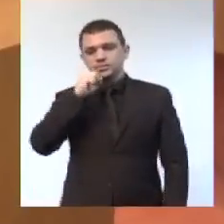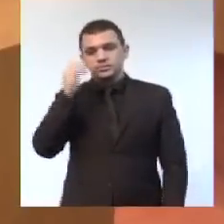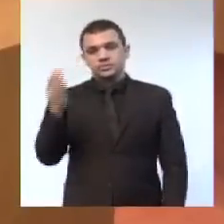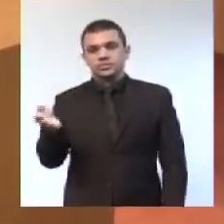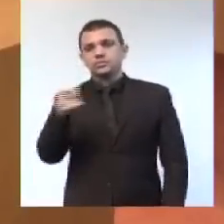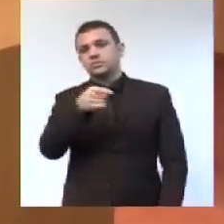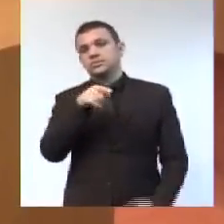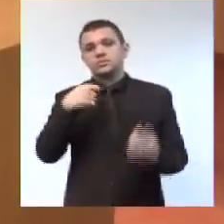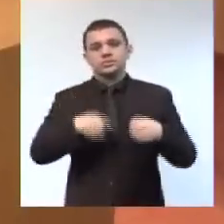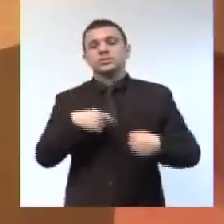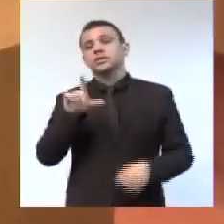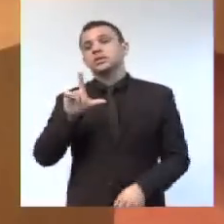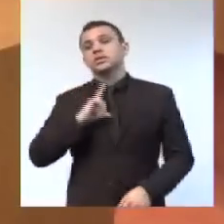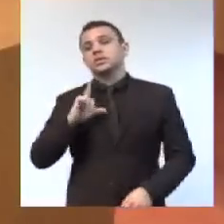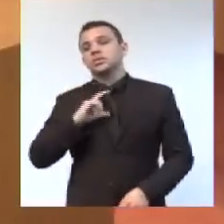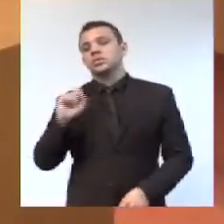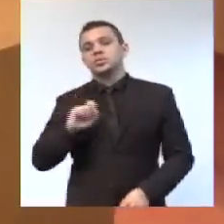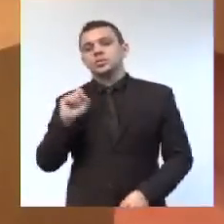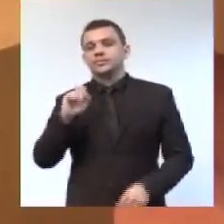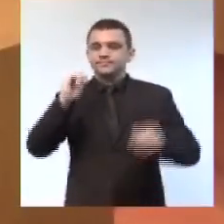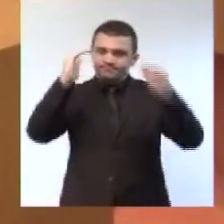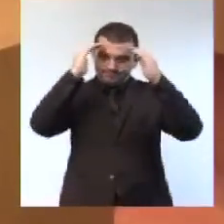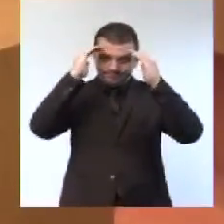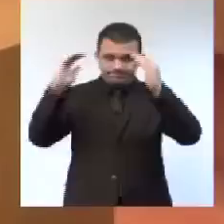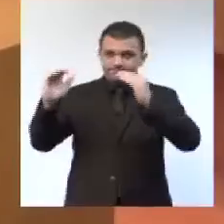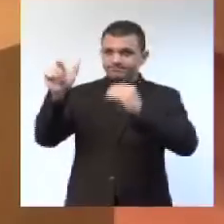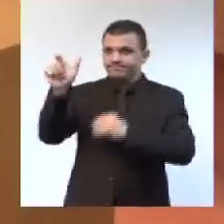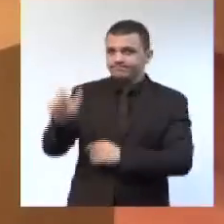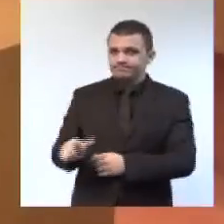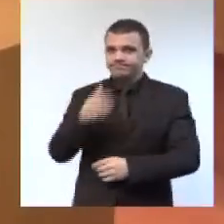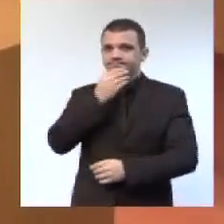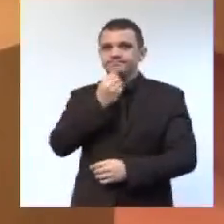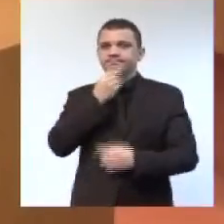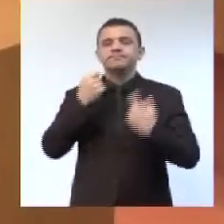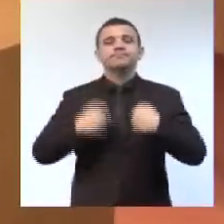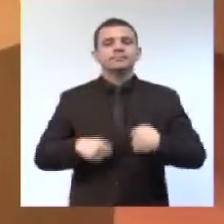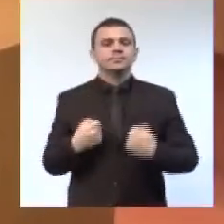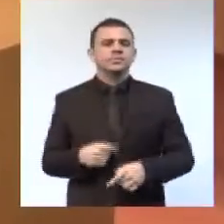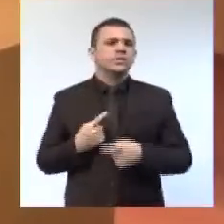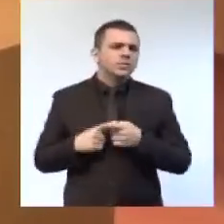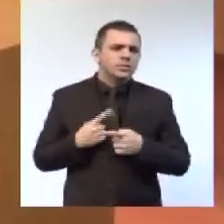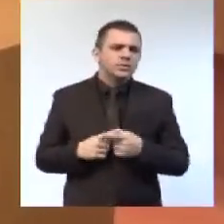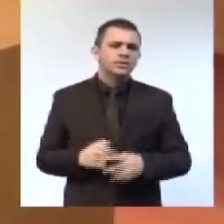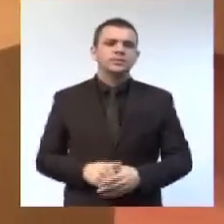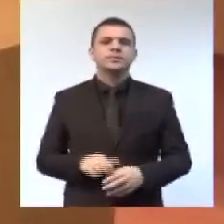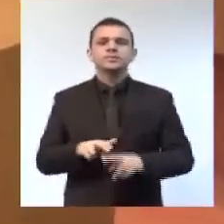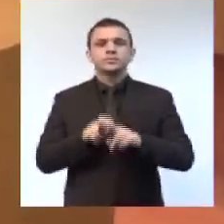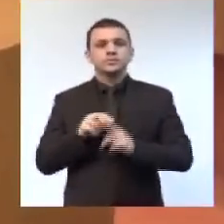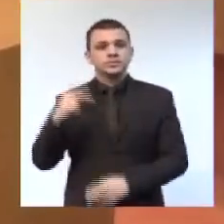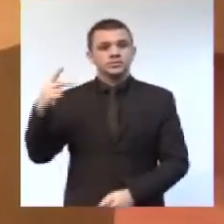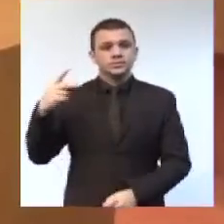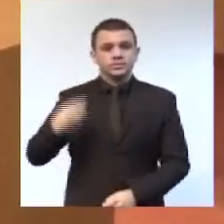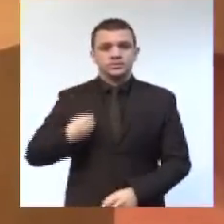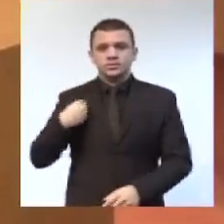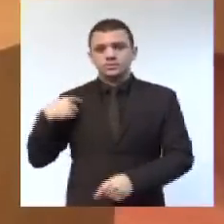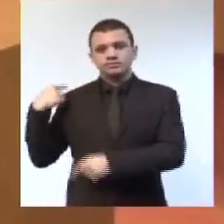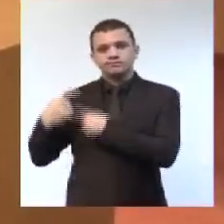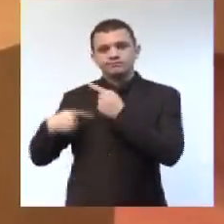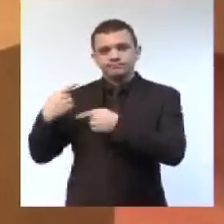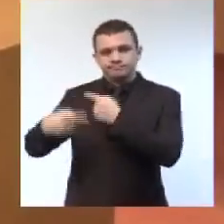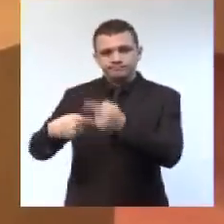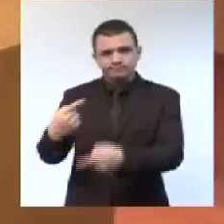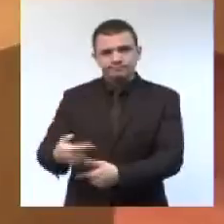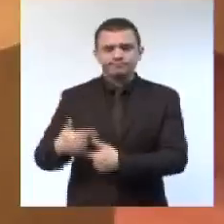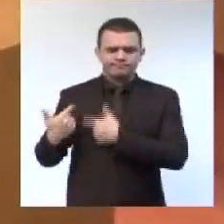é respeito pelo senador João Alberto. A senhora sabe por quê, deputada? Porque a trajetória do senador João Alberto sempre foi feita com